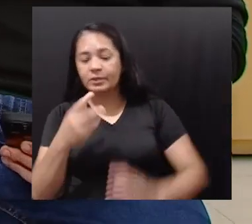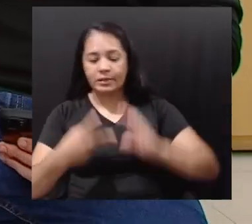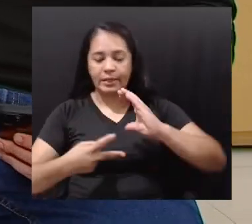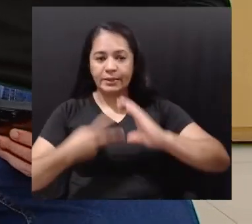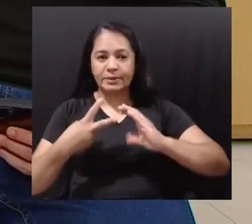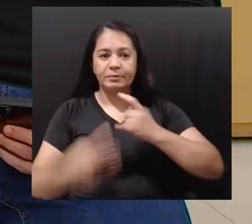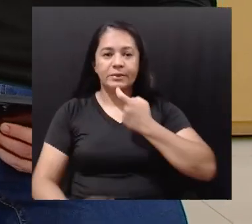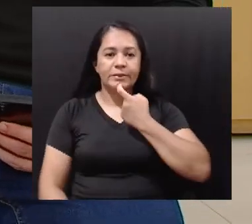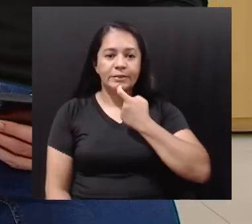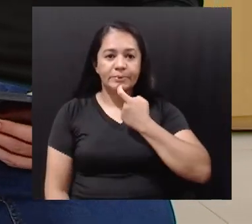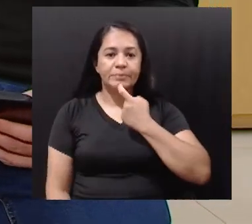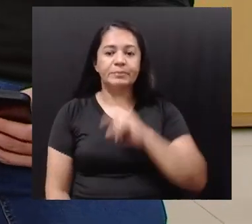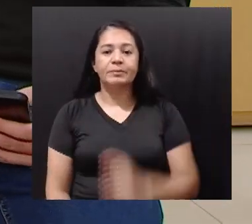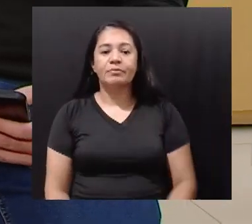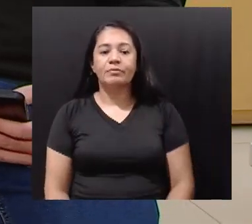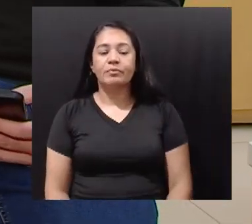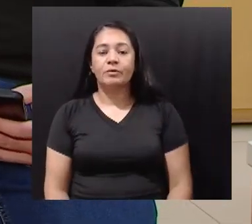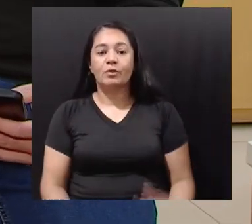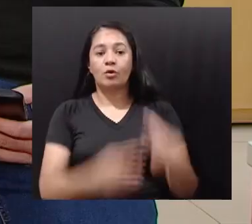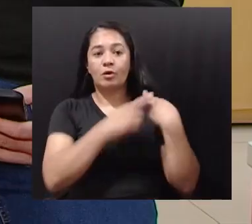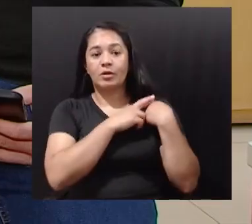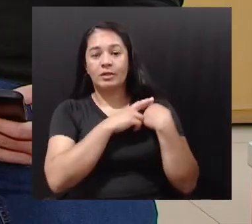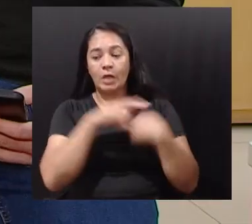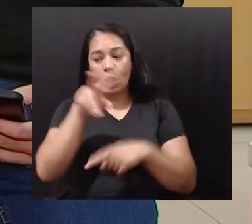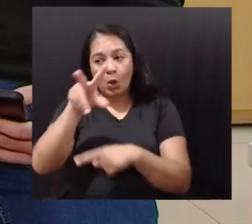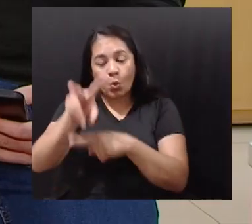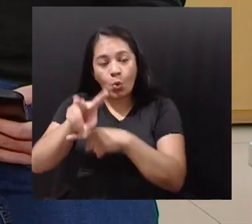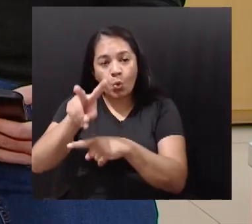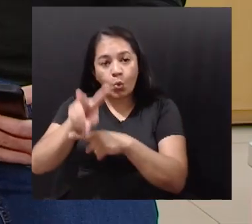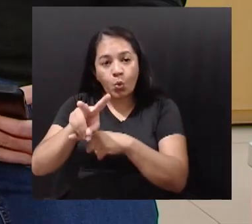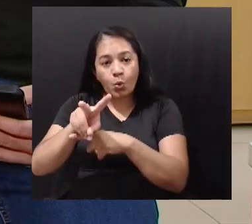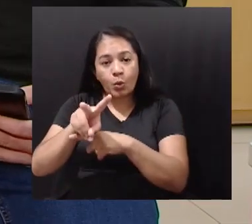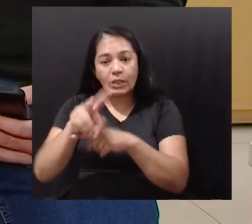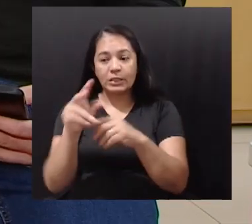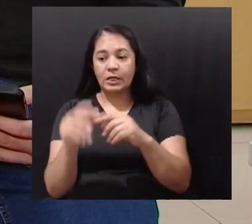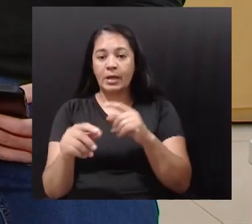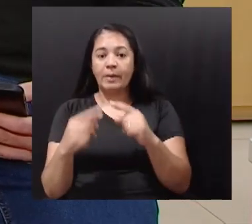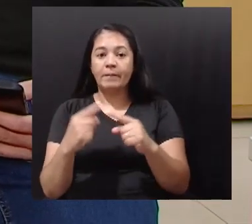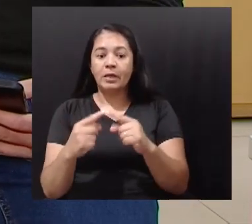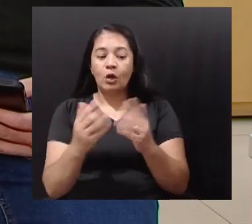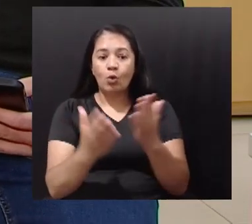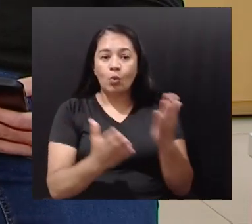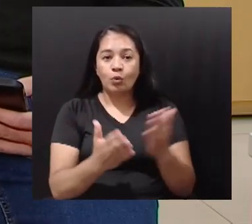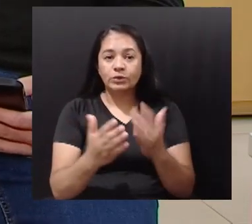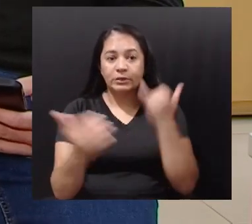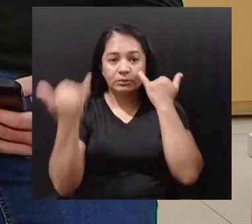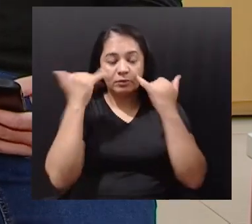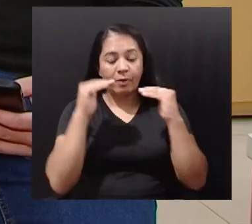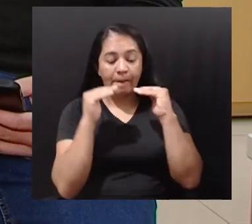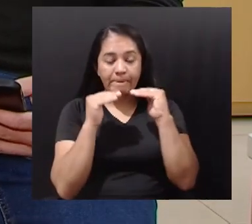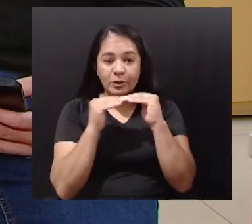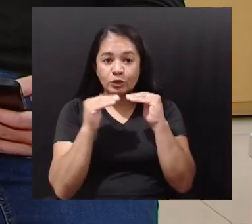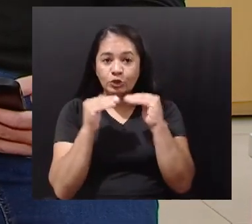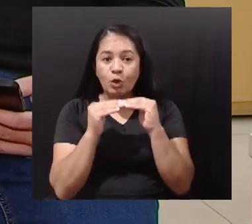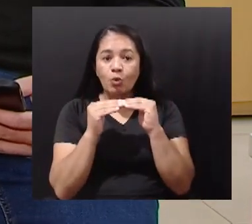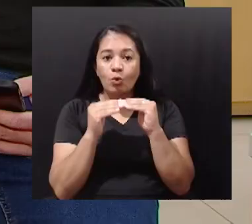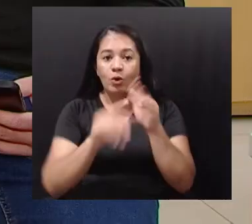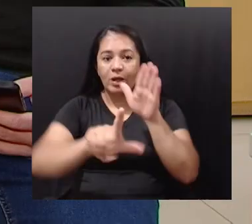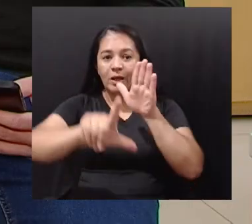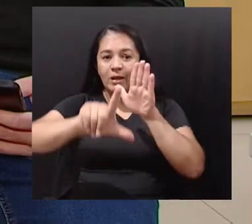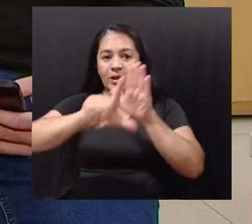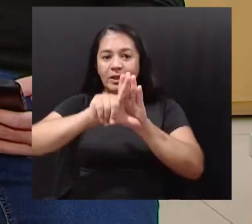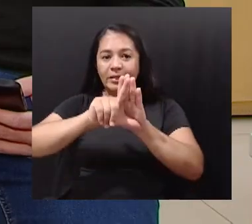o encarregado ele zela pela conformidade do tratamento de dados de acordo com as normas da LGPD e